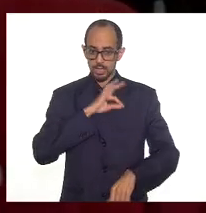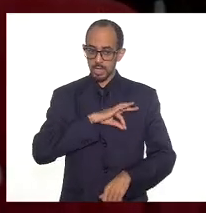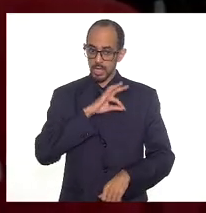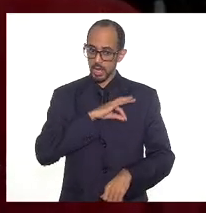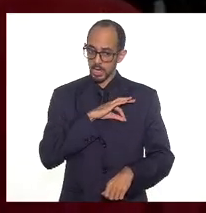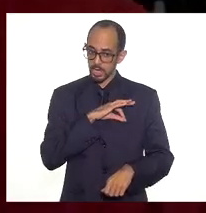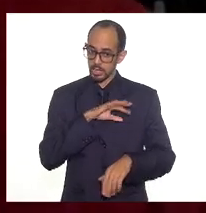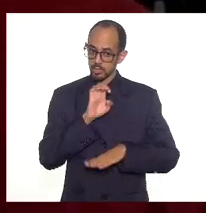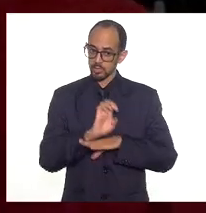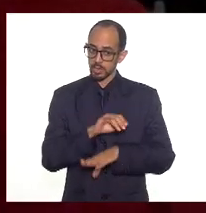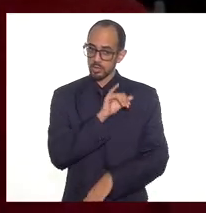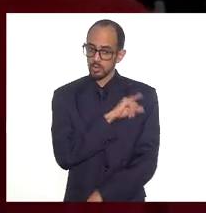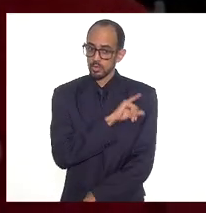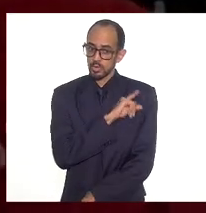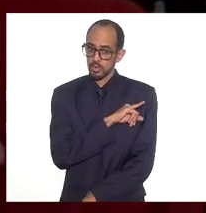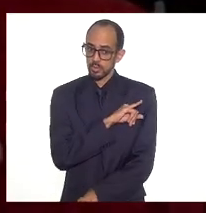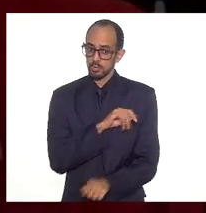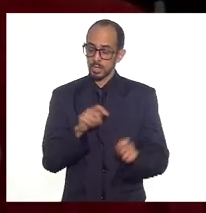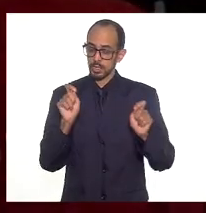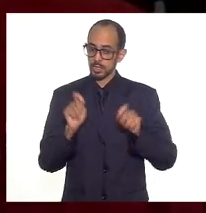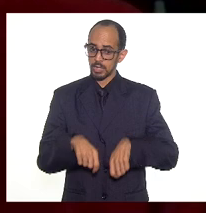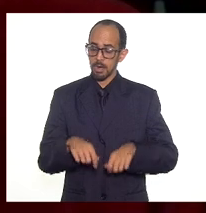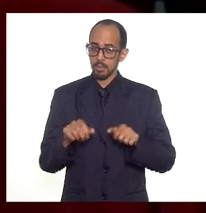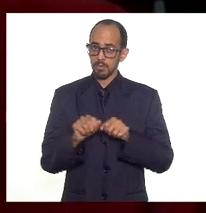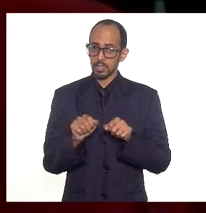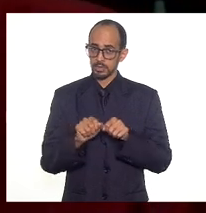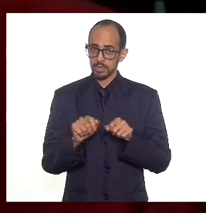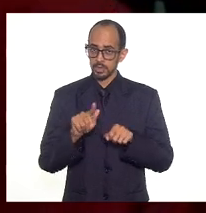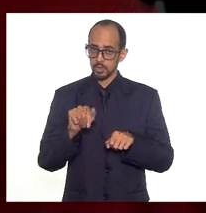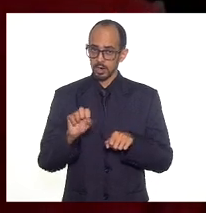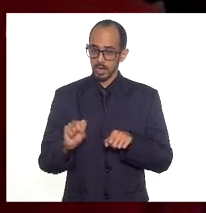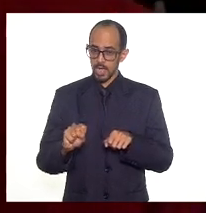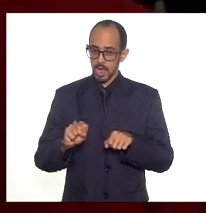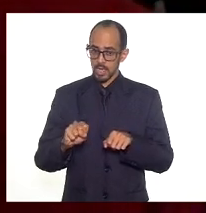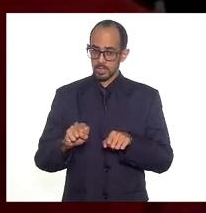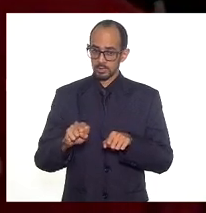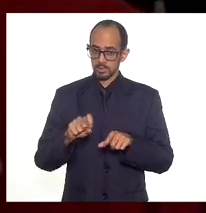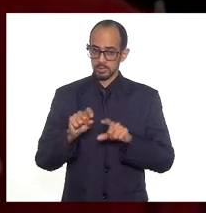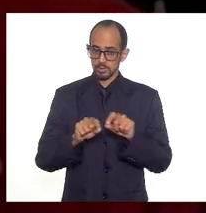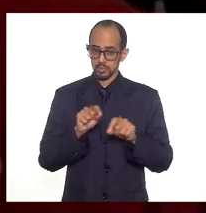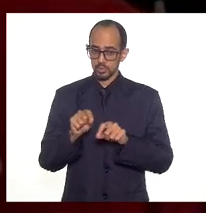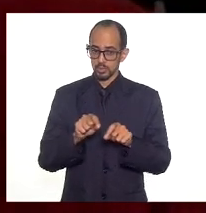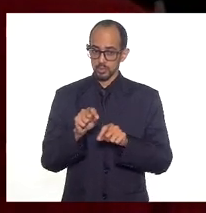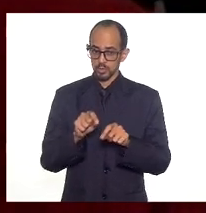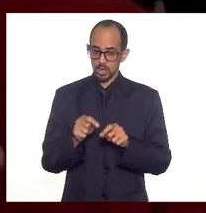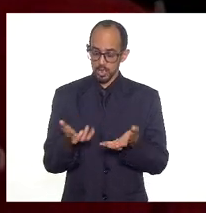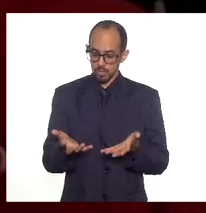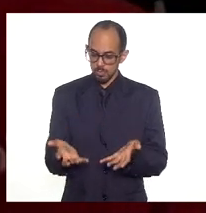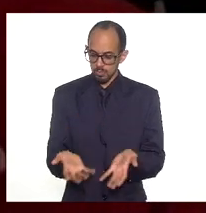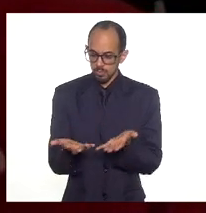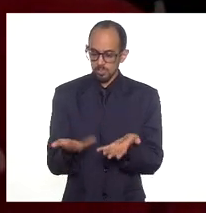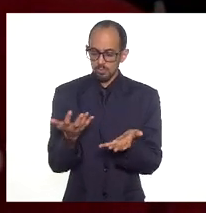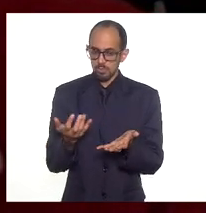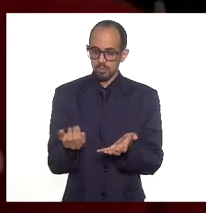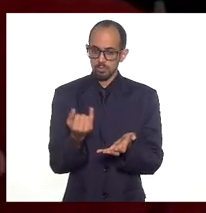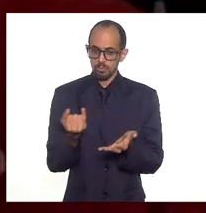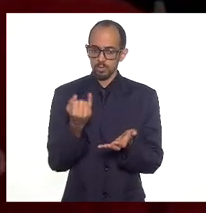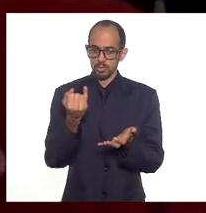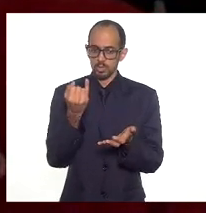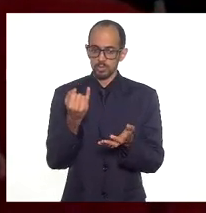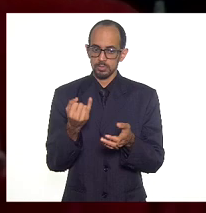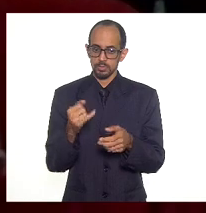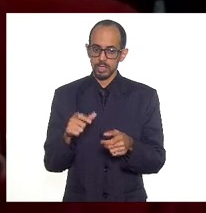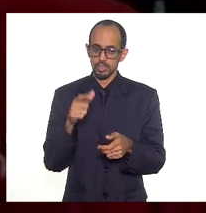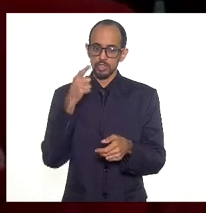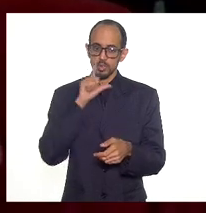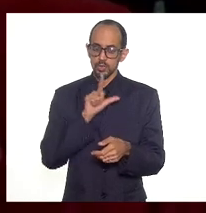gente possa fazer com que o gás seja realmente um fator indutor importante para que a gente possa atrair novas empresas aqui para o nosso